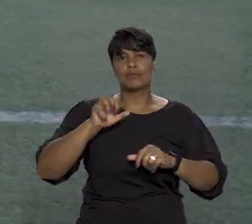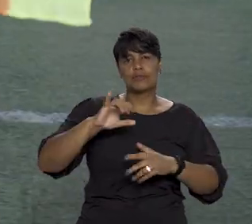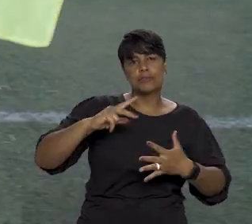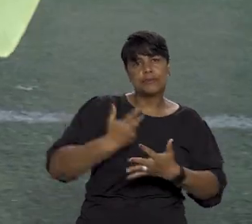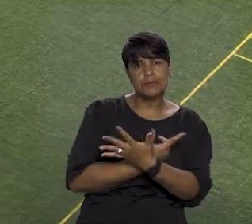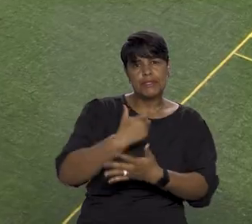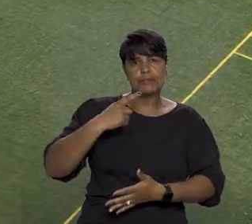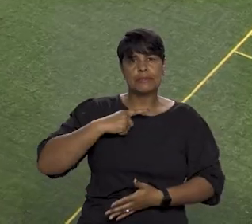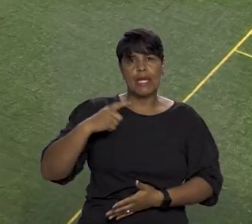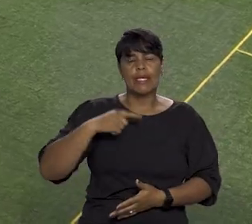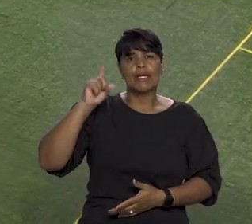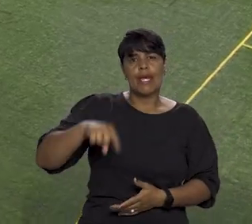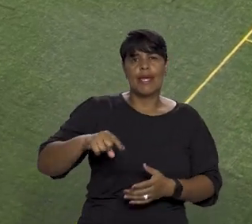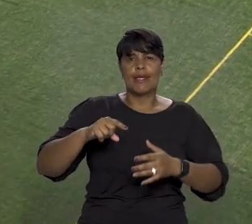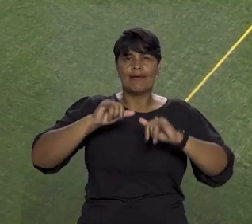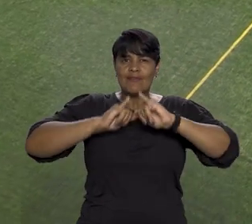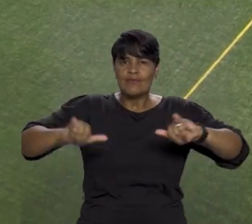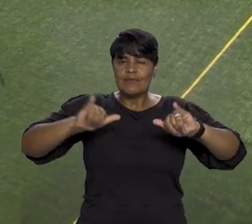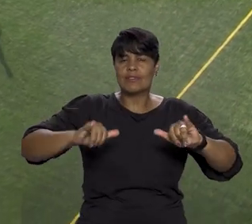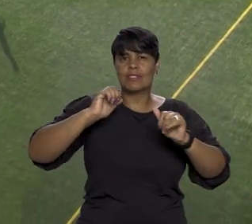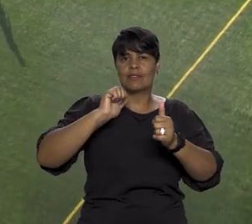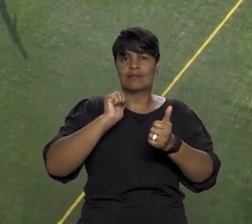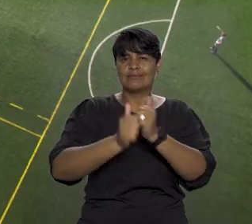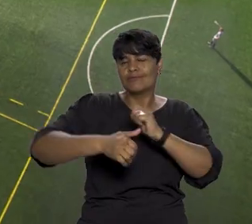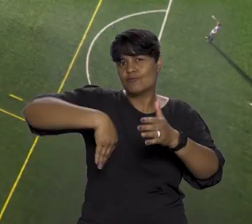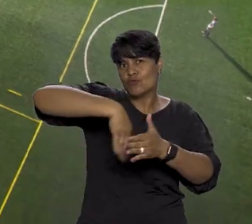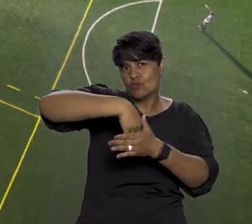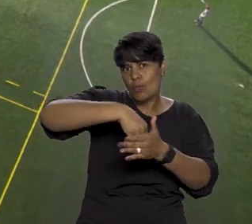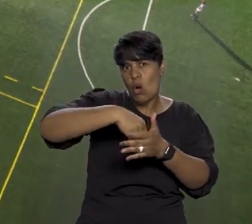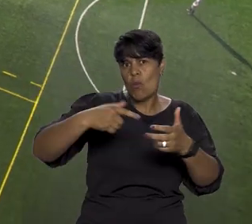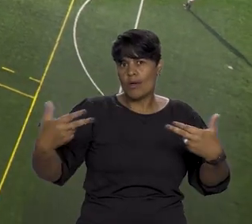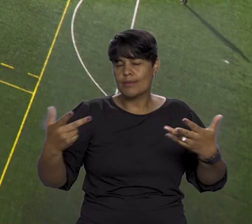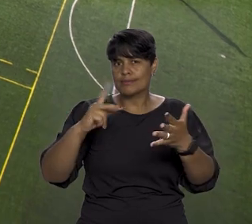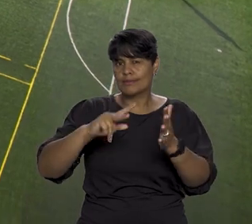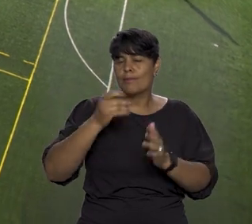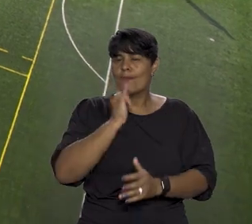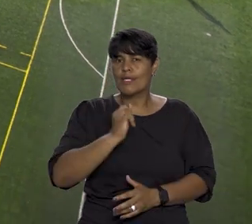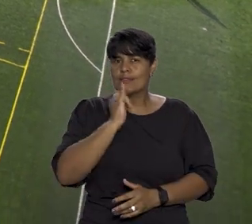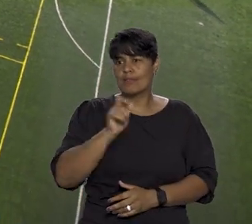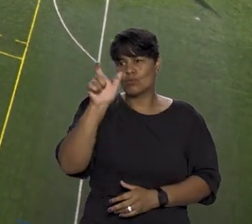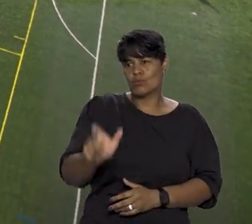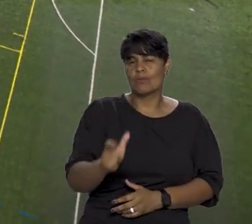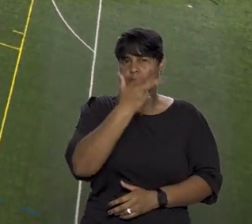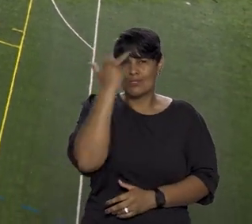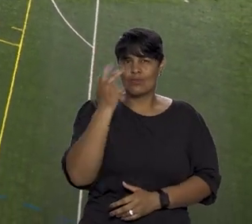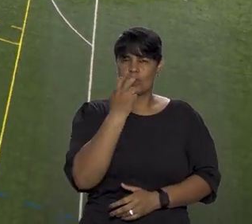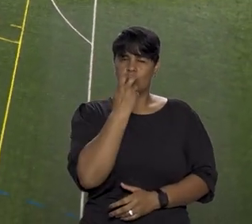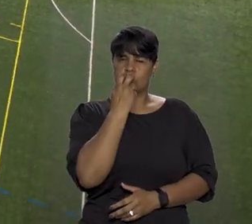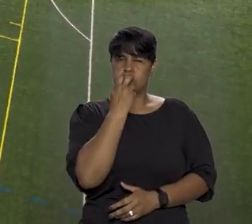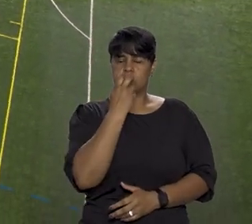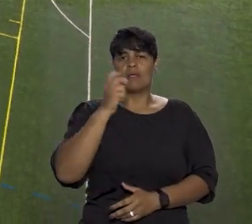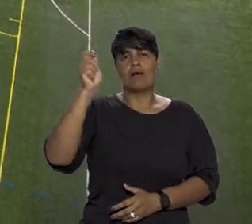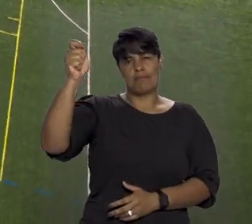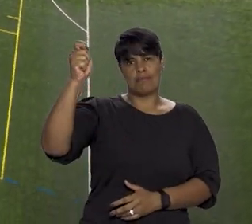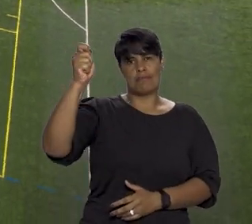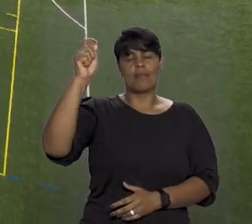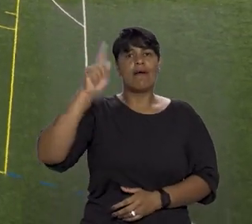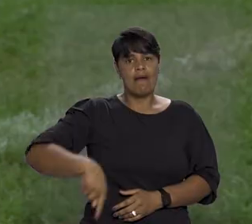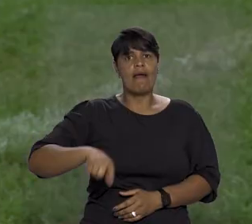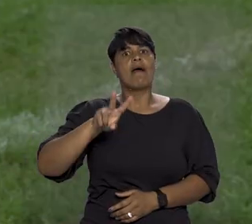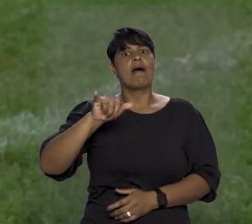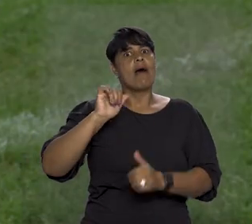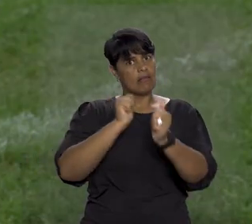imagem dos juízes na transmissão de partidas de futebol para os sindicatos dos árbitros devem ser caracterizados como atletas